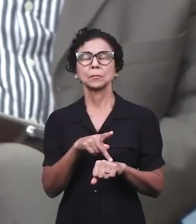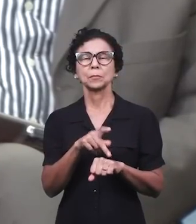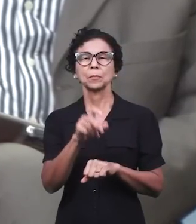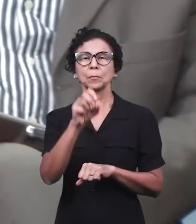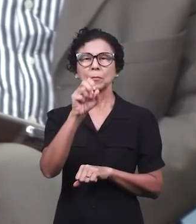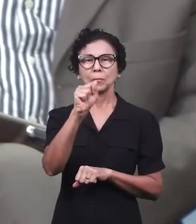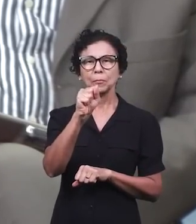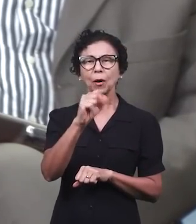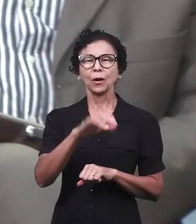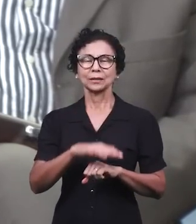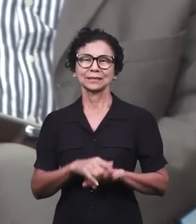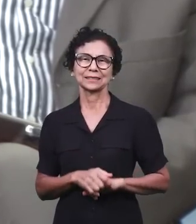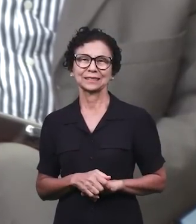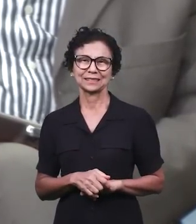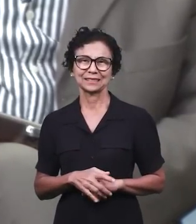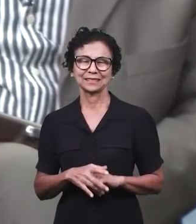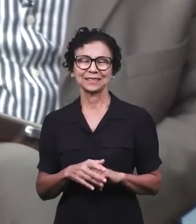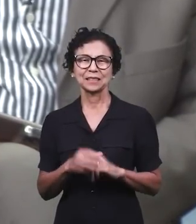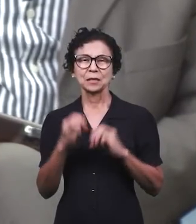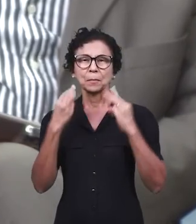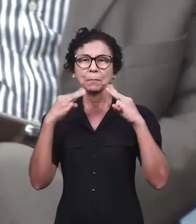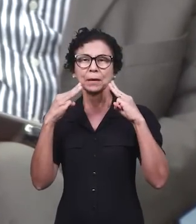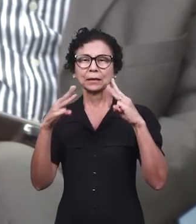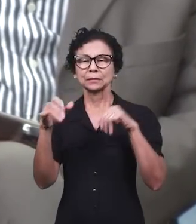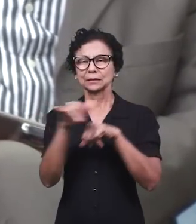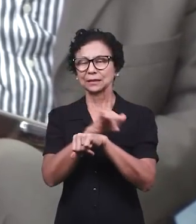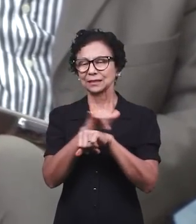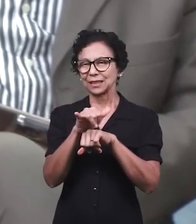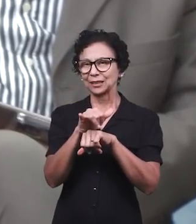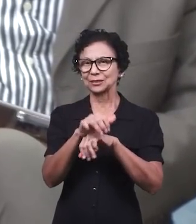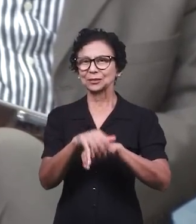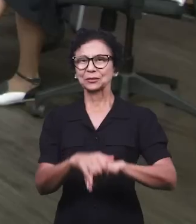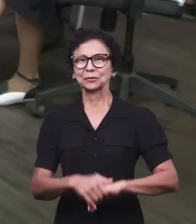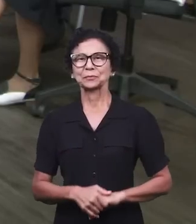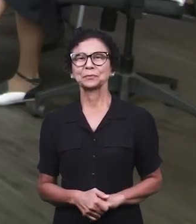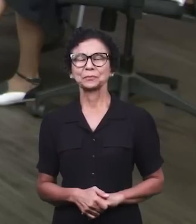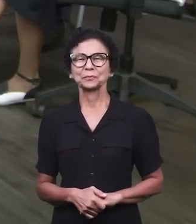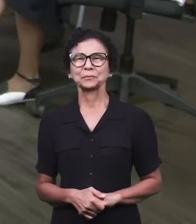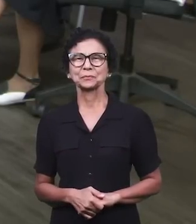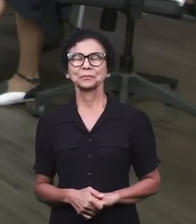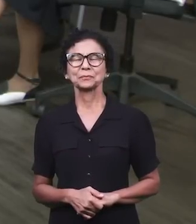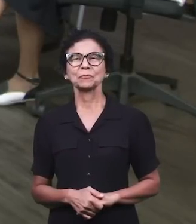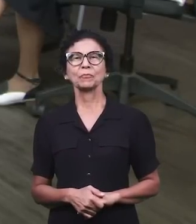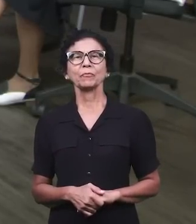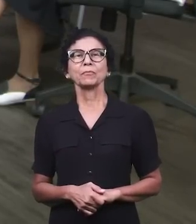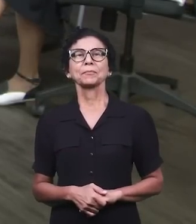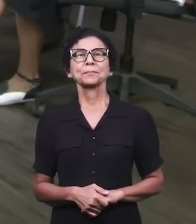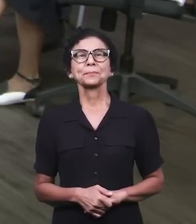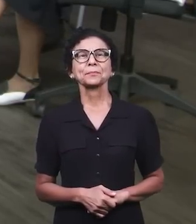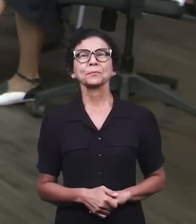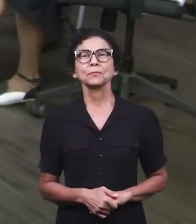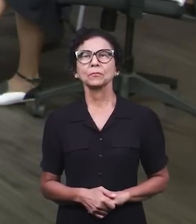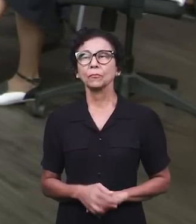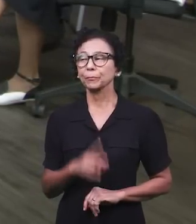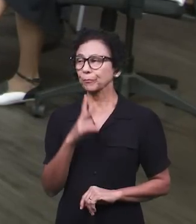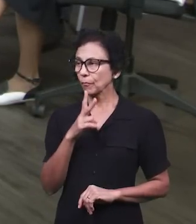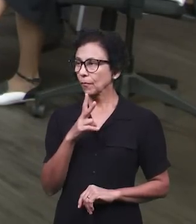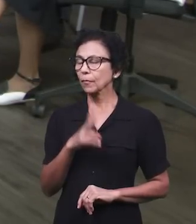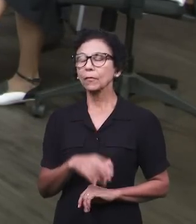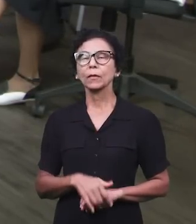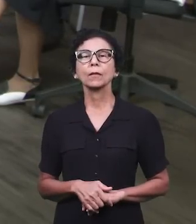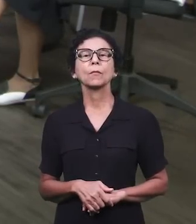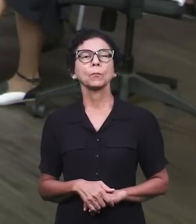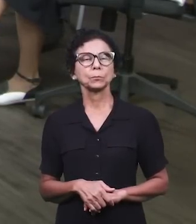gestão estratégica de marketing. Muito bem, muito bem. Seja bem-vindo, Júlio, ao nosso programa. Andréia, vamos seguir então?